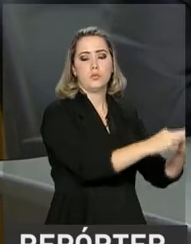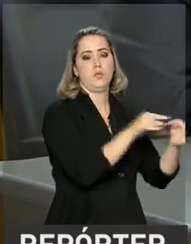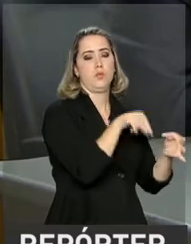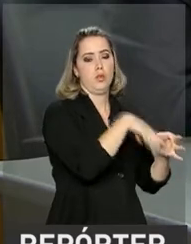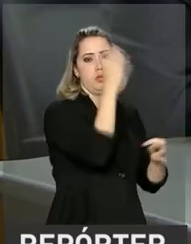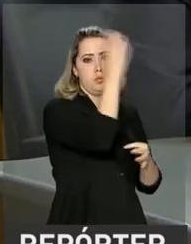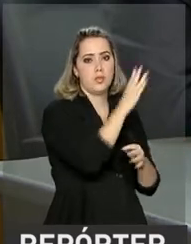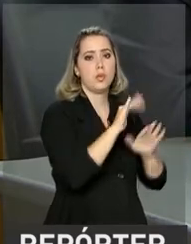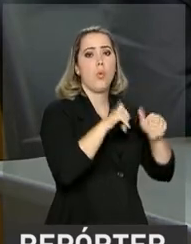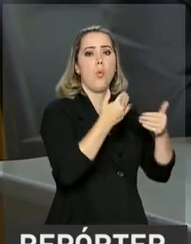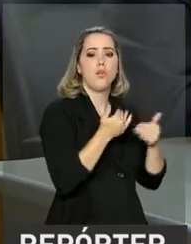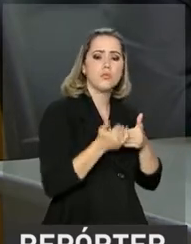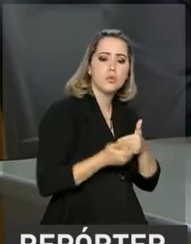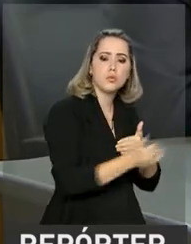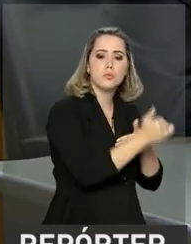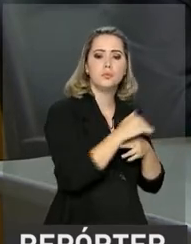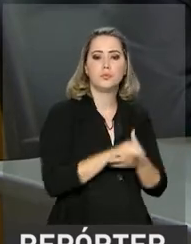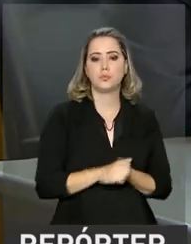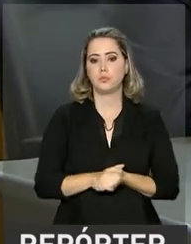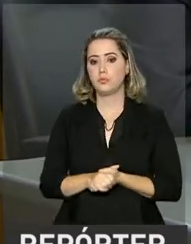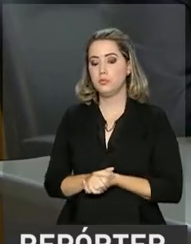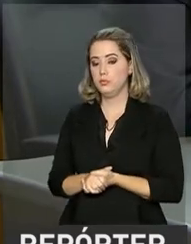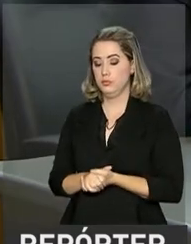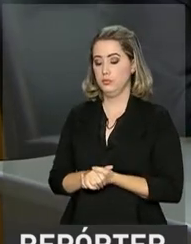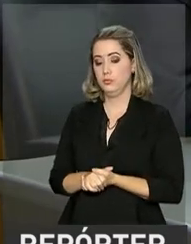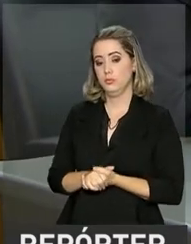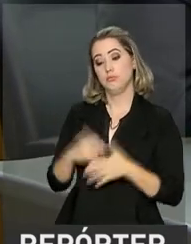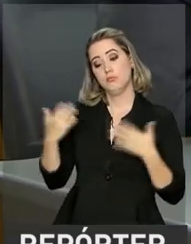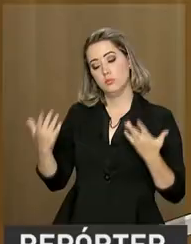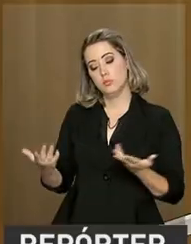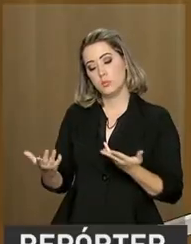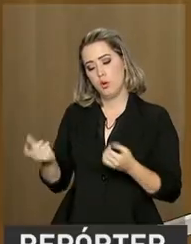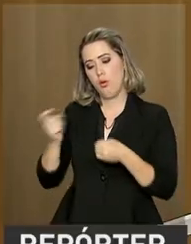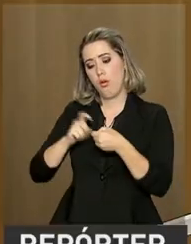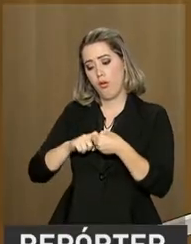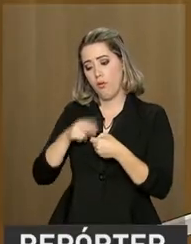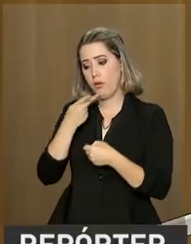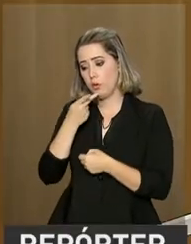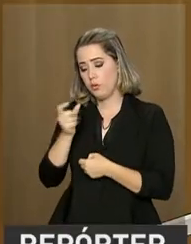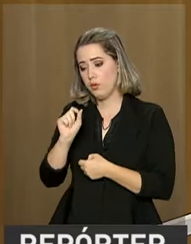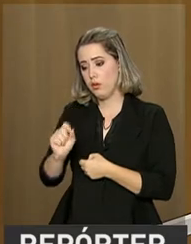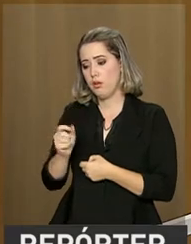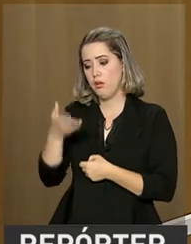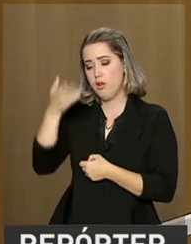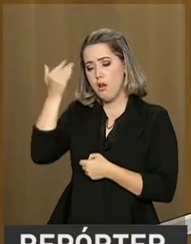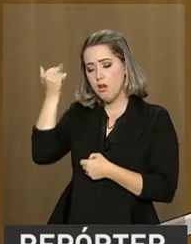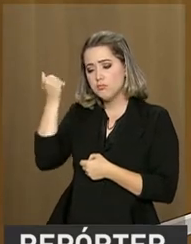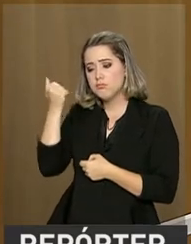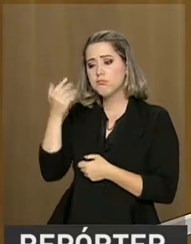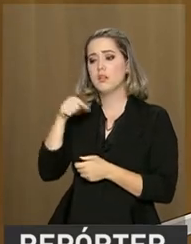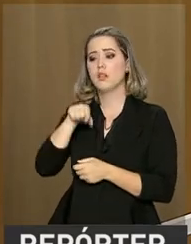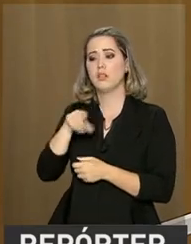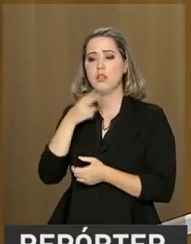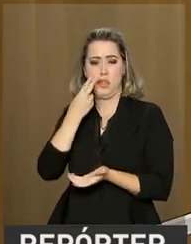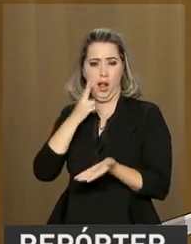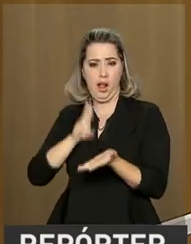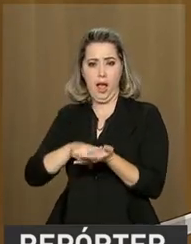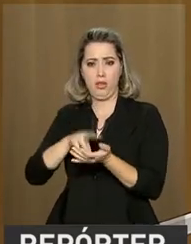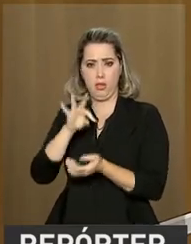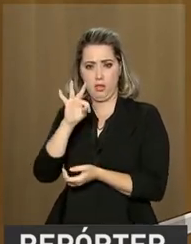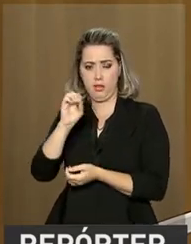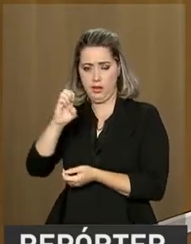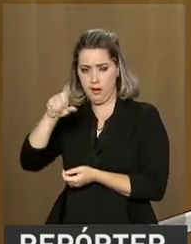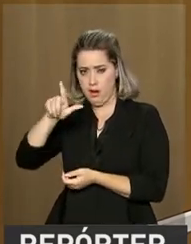foram os avanços olha graus aí eu retomo a história que contei agora há pouco lá atrás do telegrama